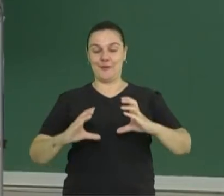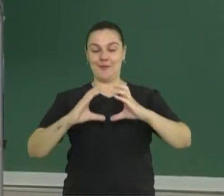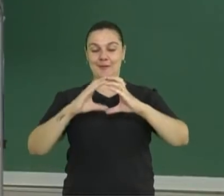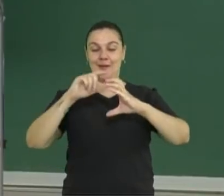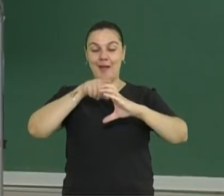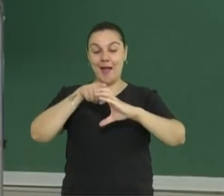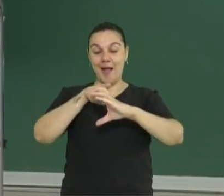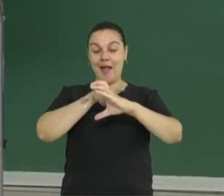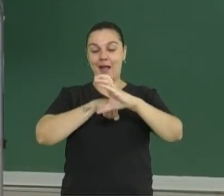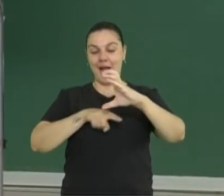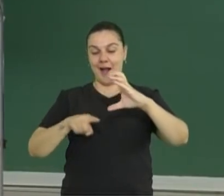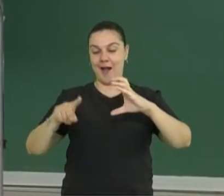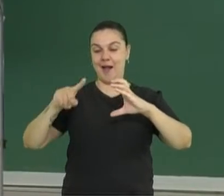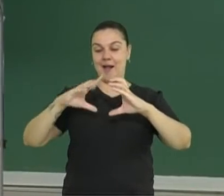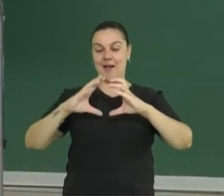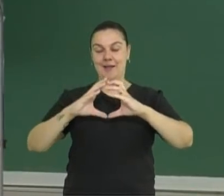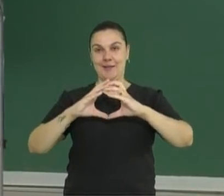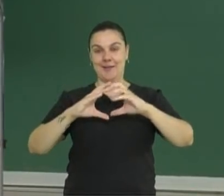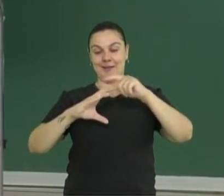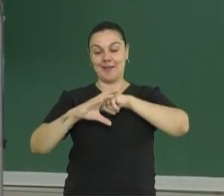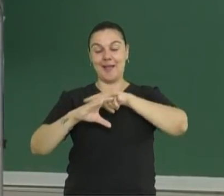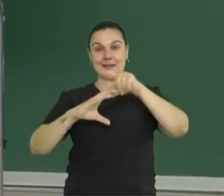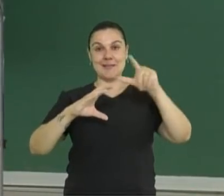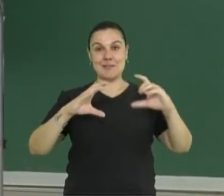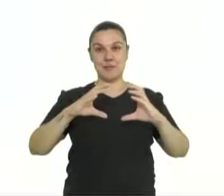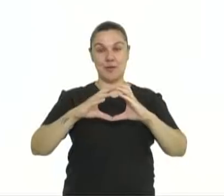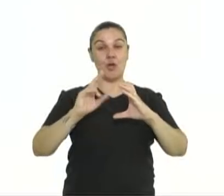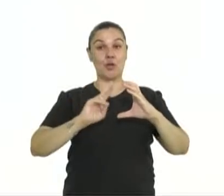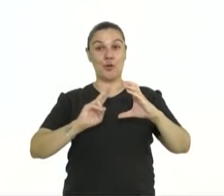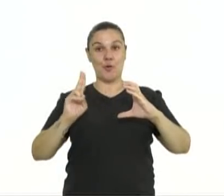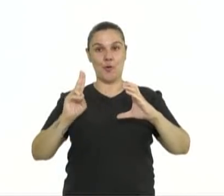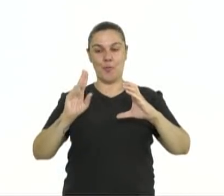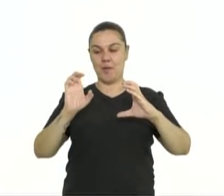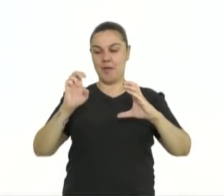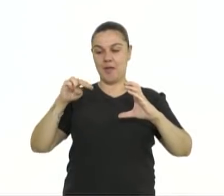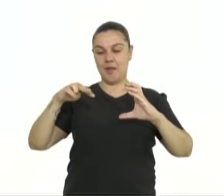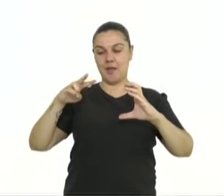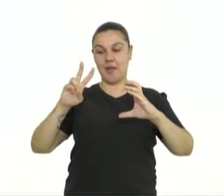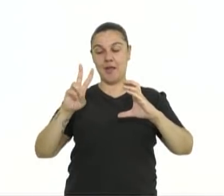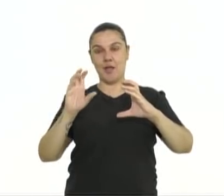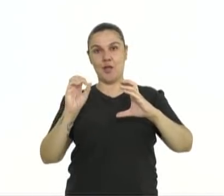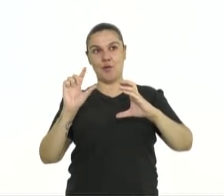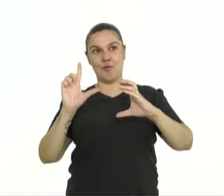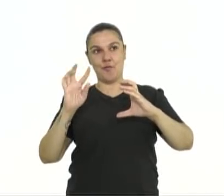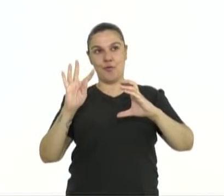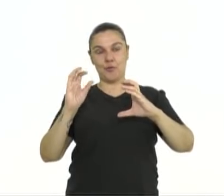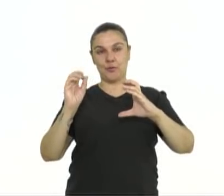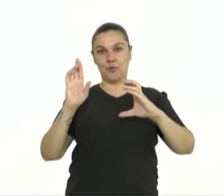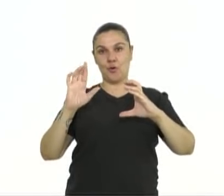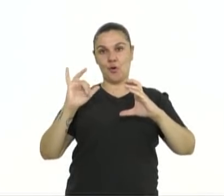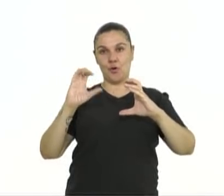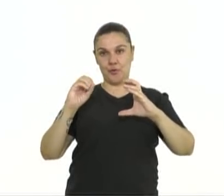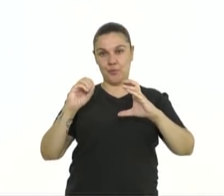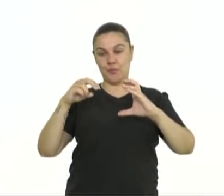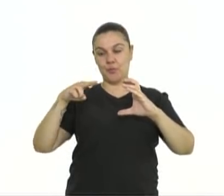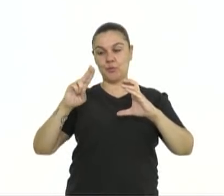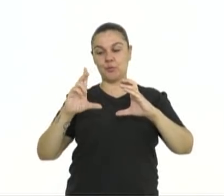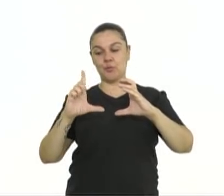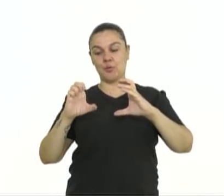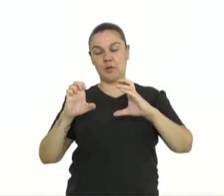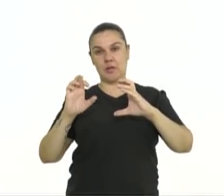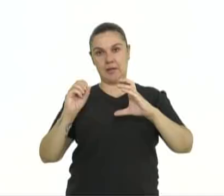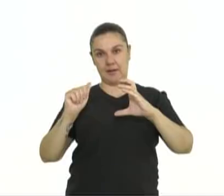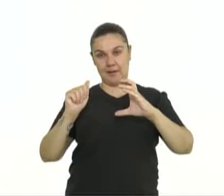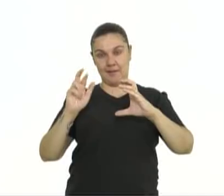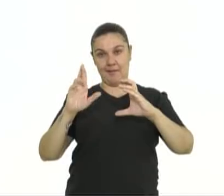falar da parte mais externa do núcleo. Então a gente está falando do envoltório nuclear, também chamado de carioteca ou